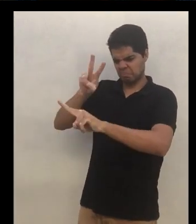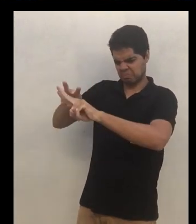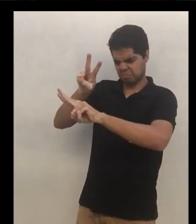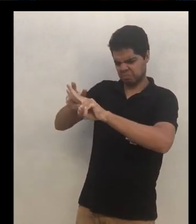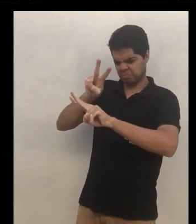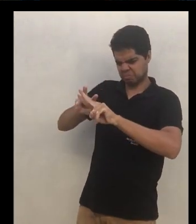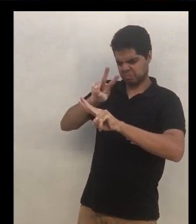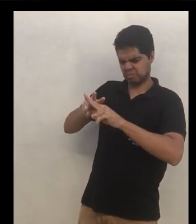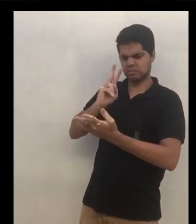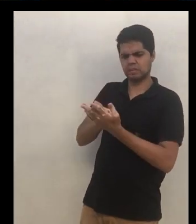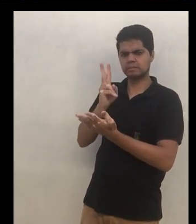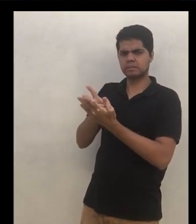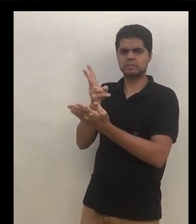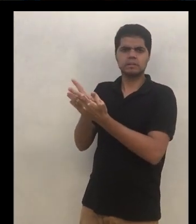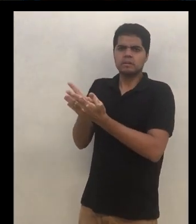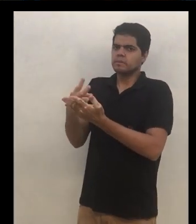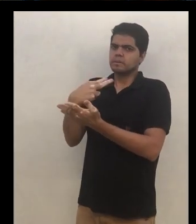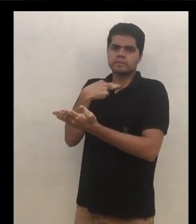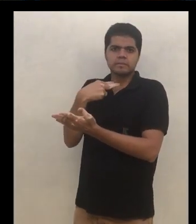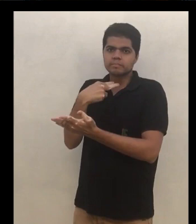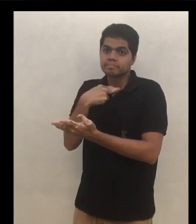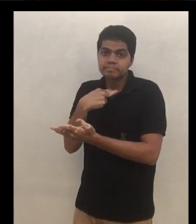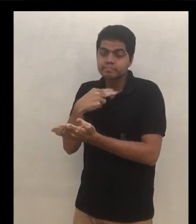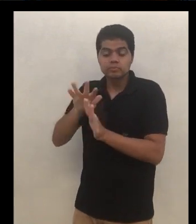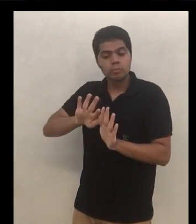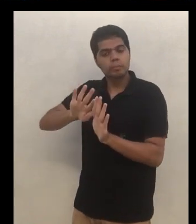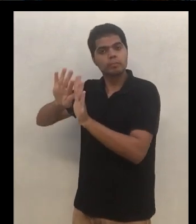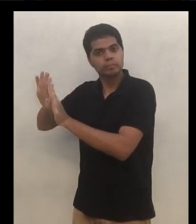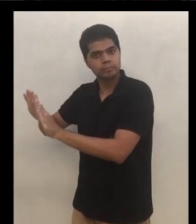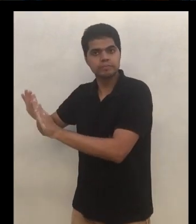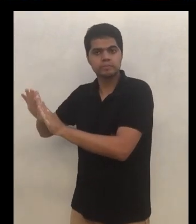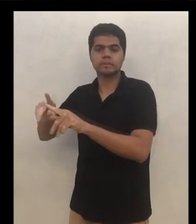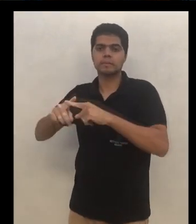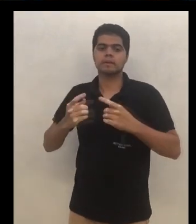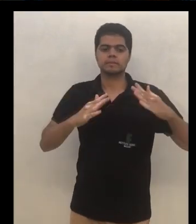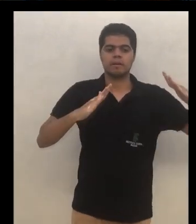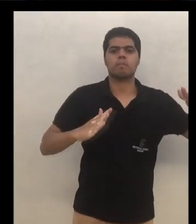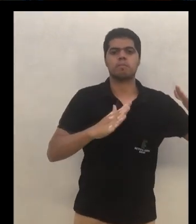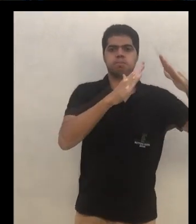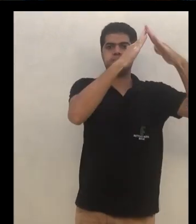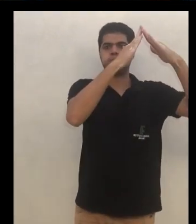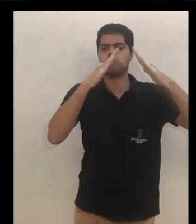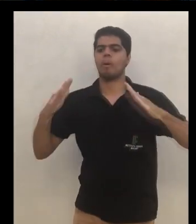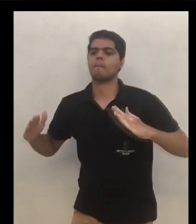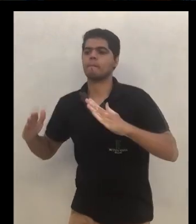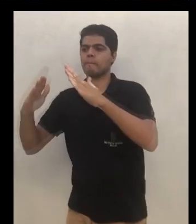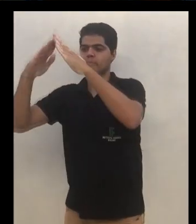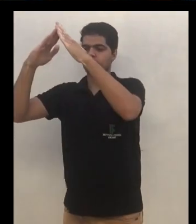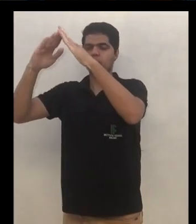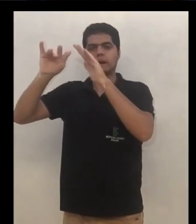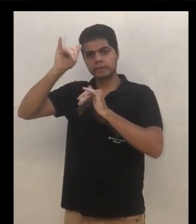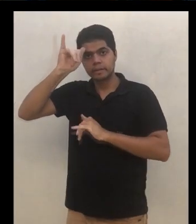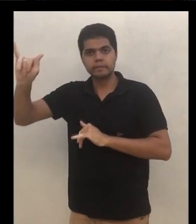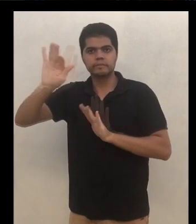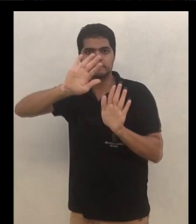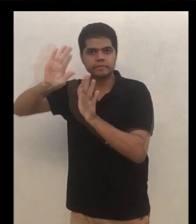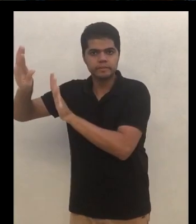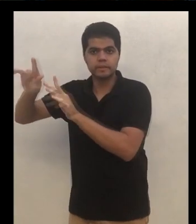sistema convencional, já é para um outro mercado de consumidor. Então, galpões e gaiolas são